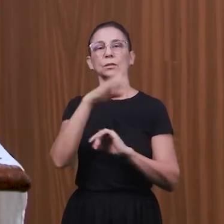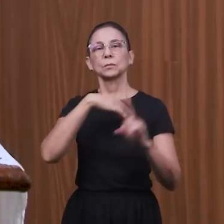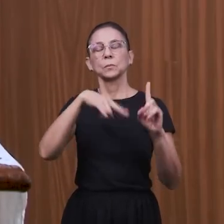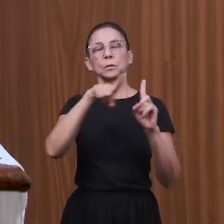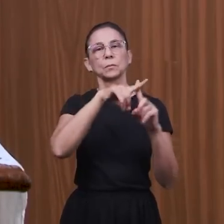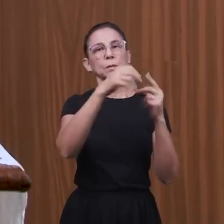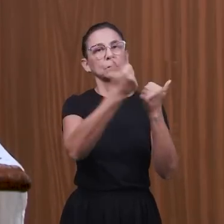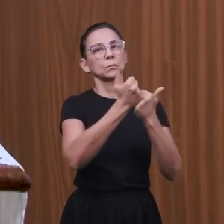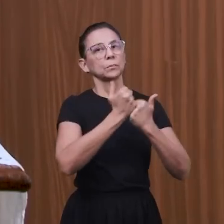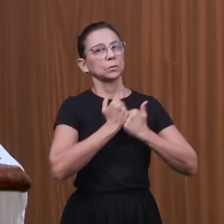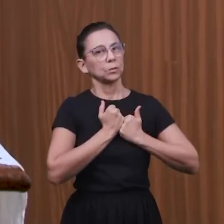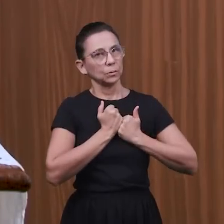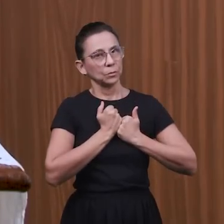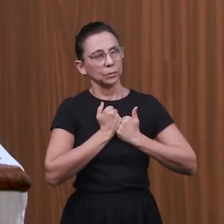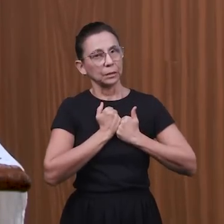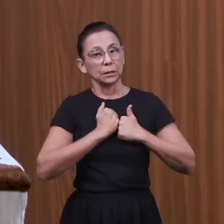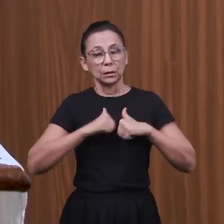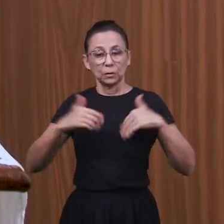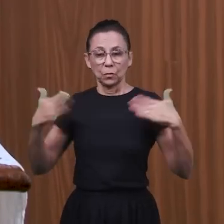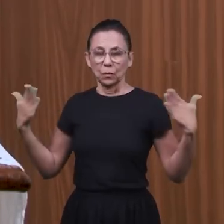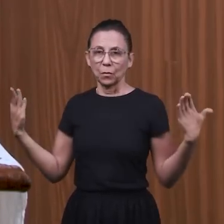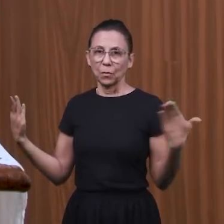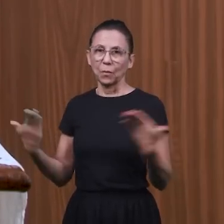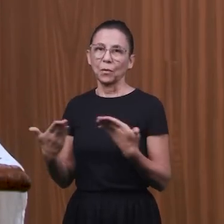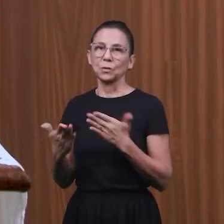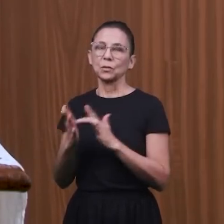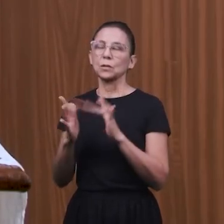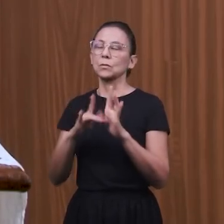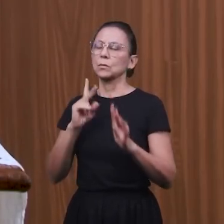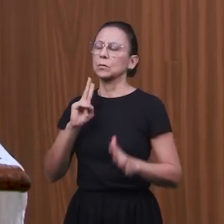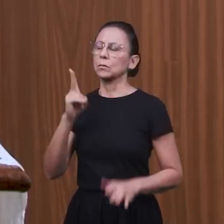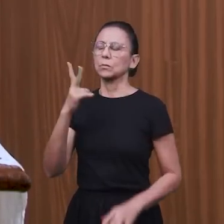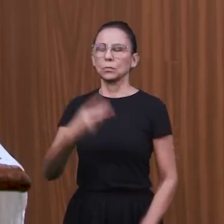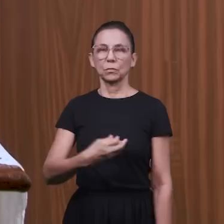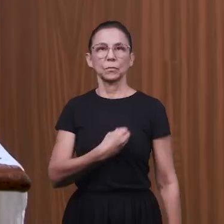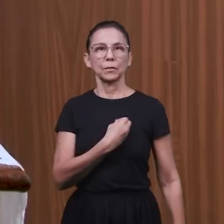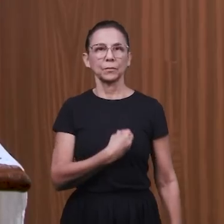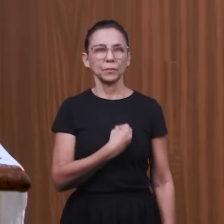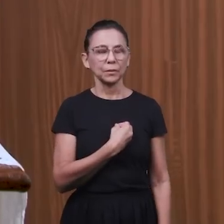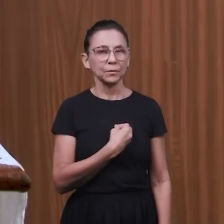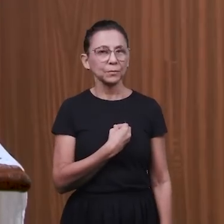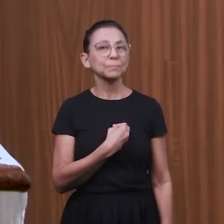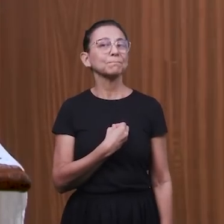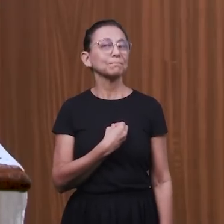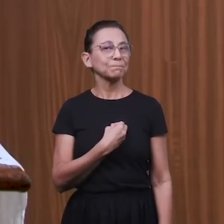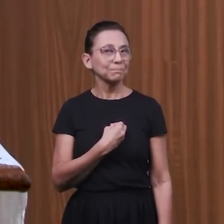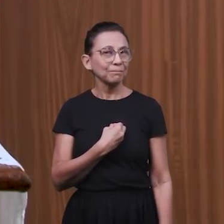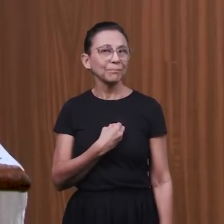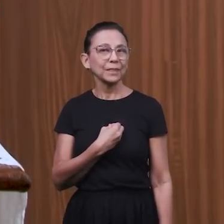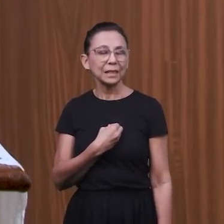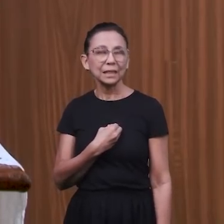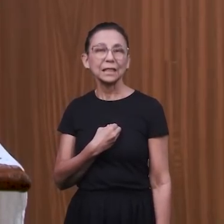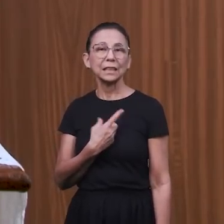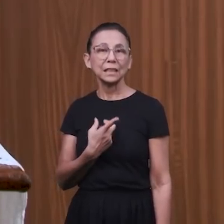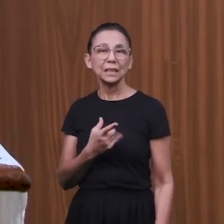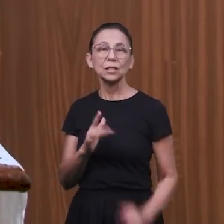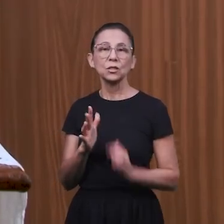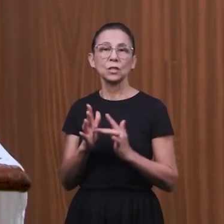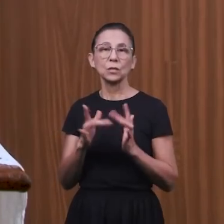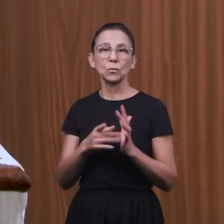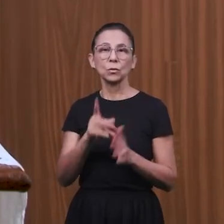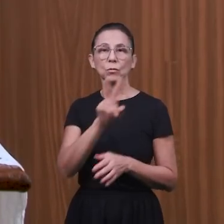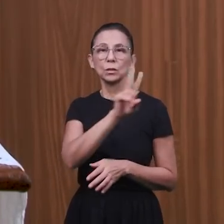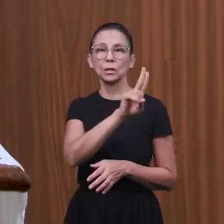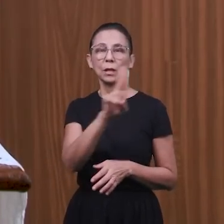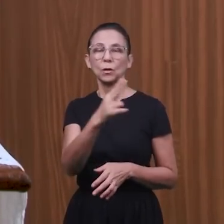você, para nos dar vida. Mas hoje Ele está vivo e o maravilhoso, sabe o que é? Ele confessa o nosso nome diante do Pai, porque